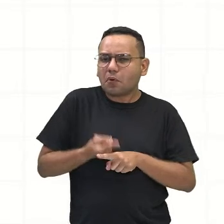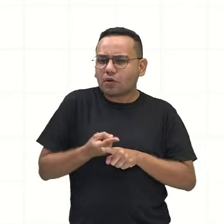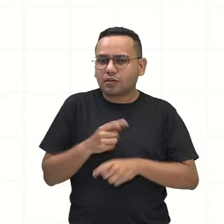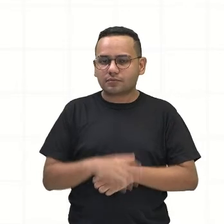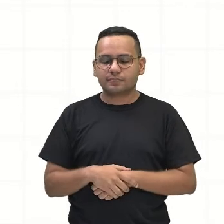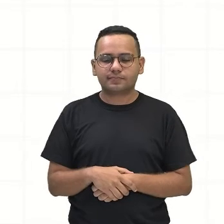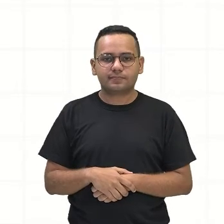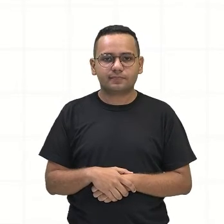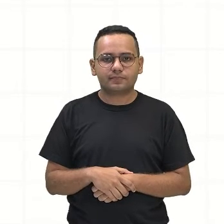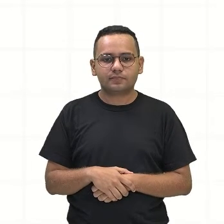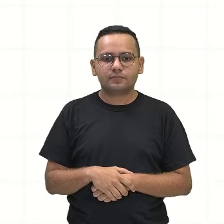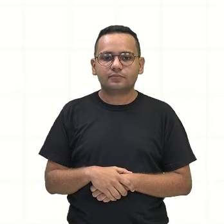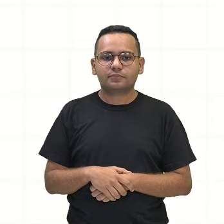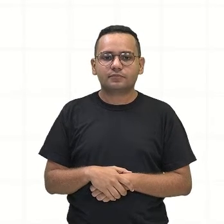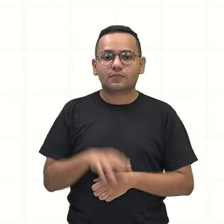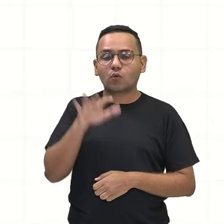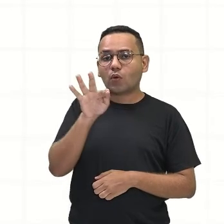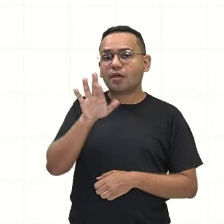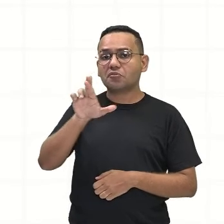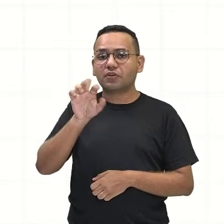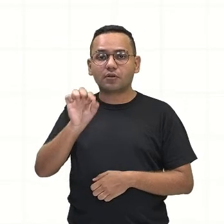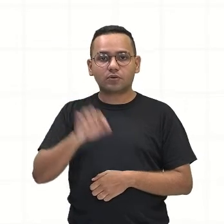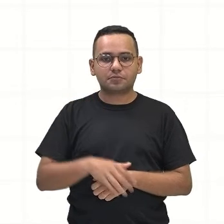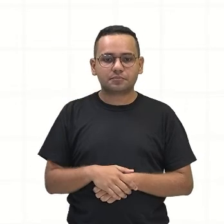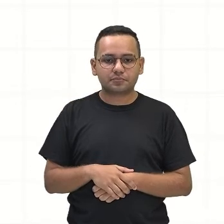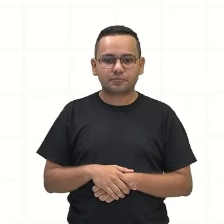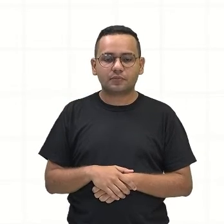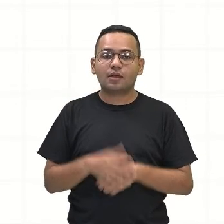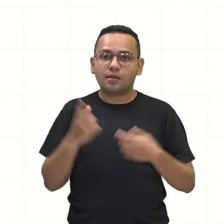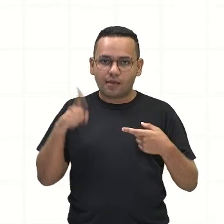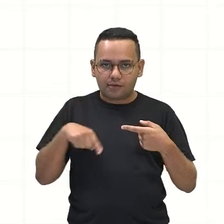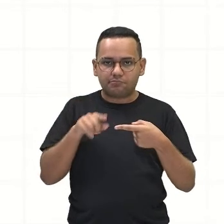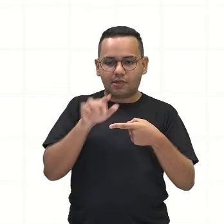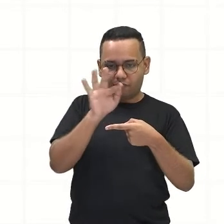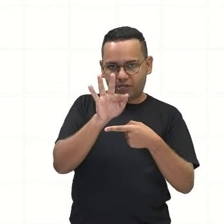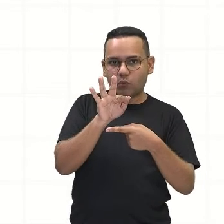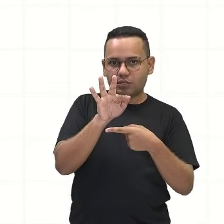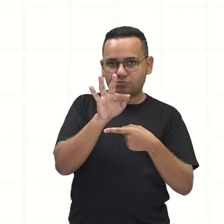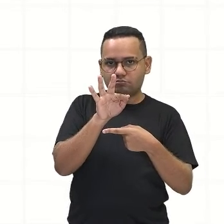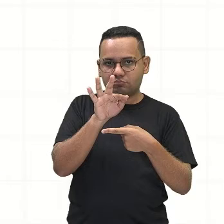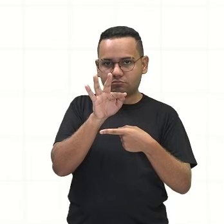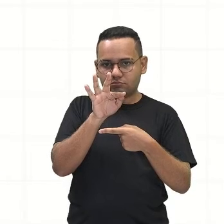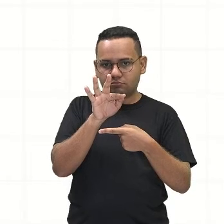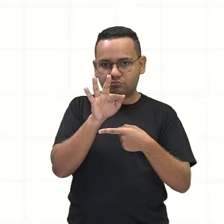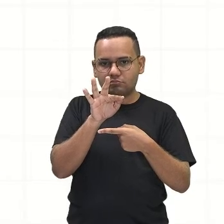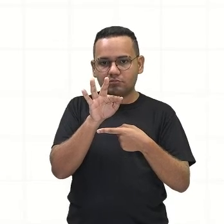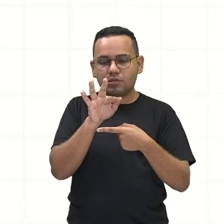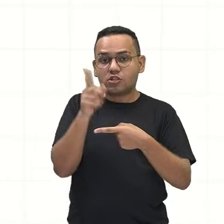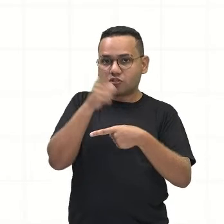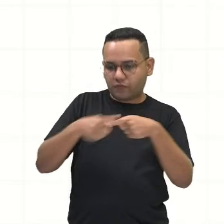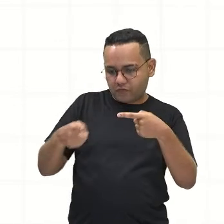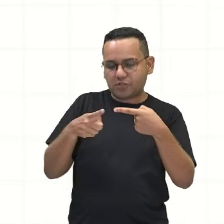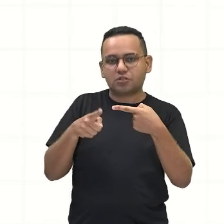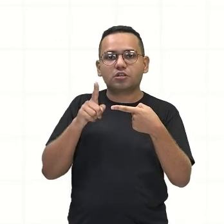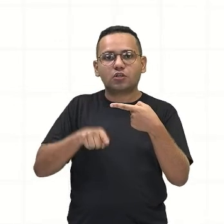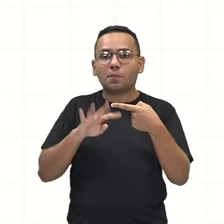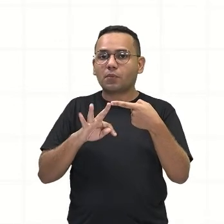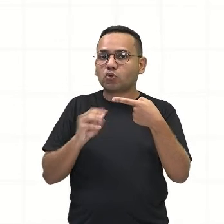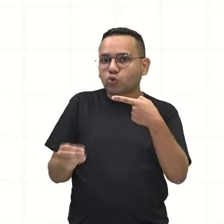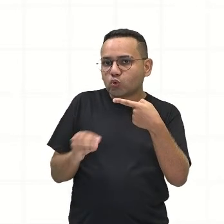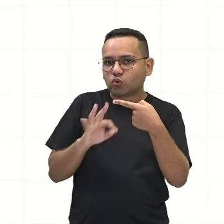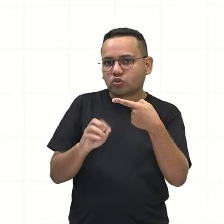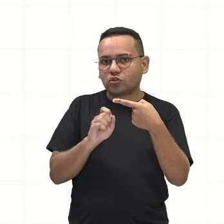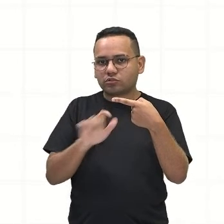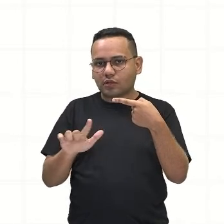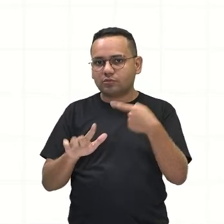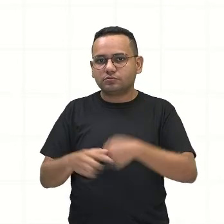relativa, ela vai ser o quê? A frequência absoluta, ó, dividida pelo